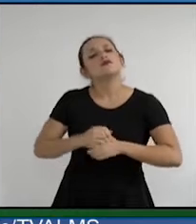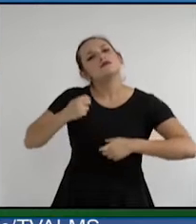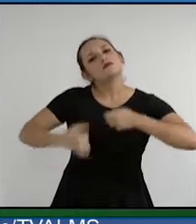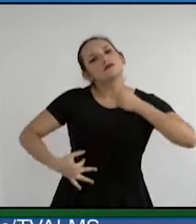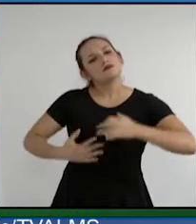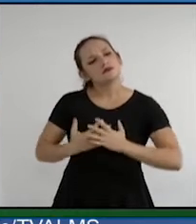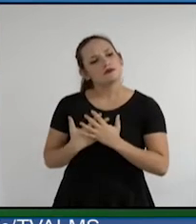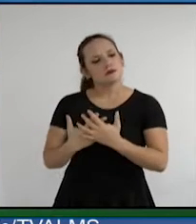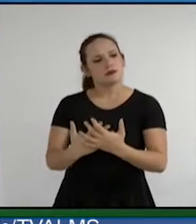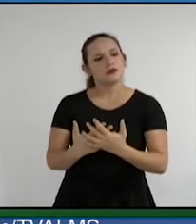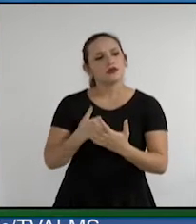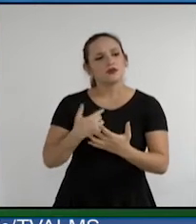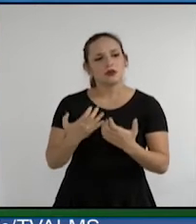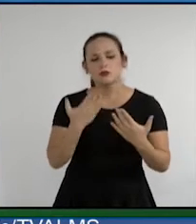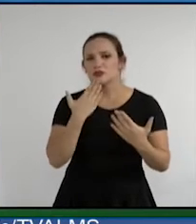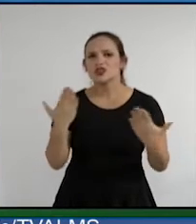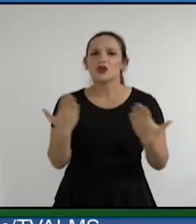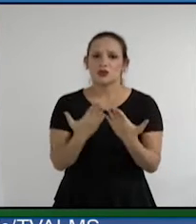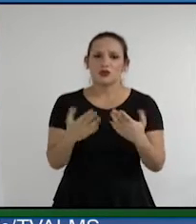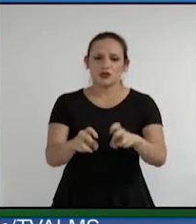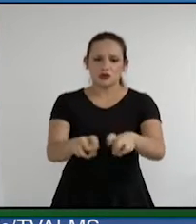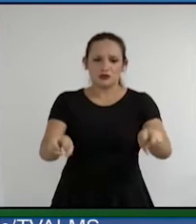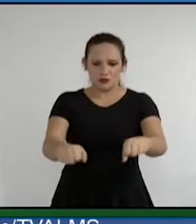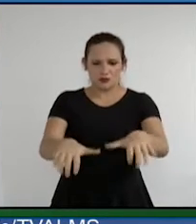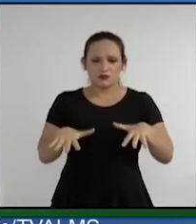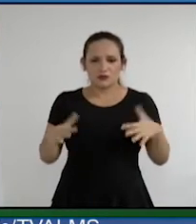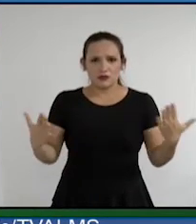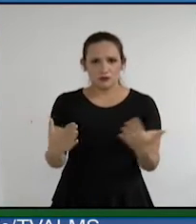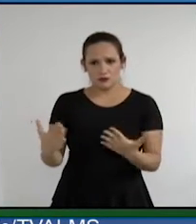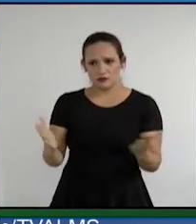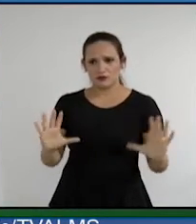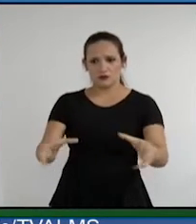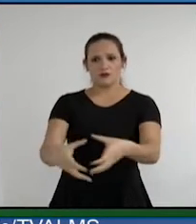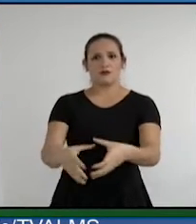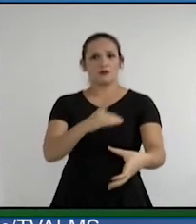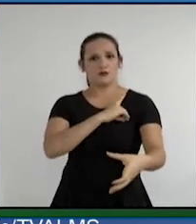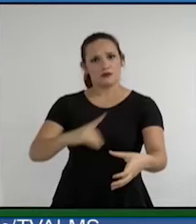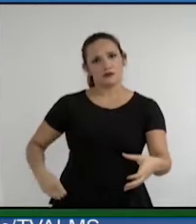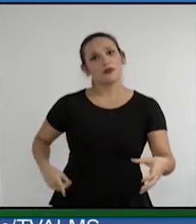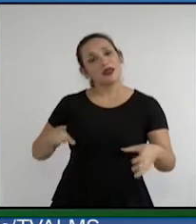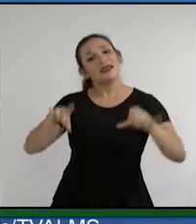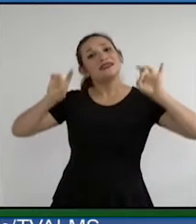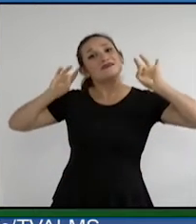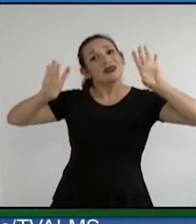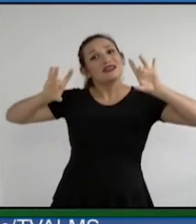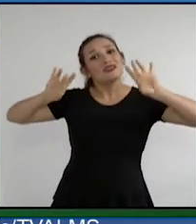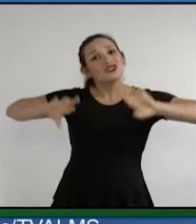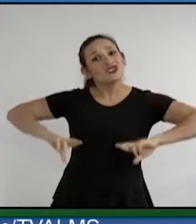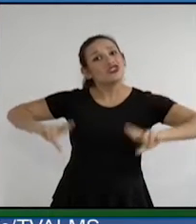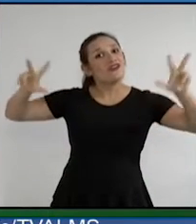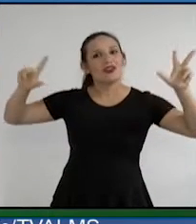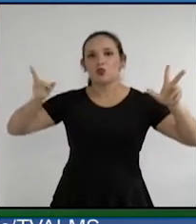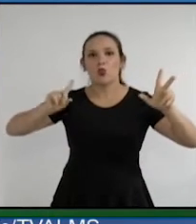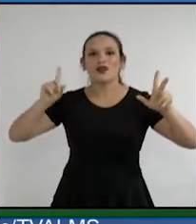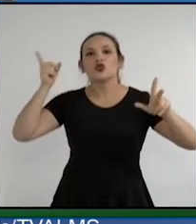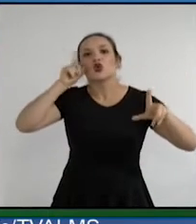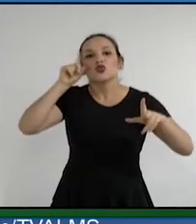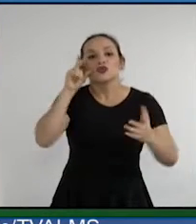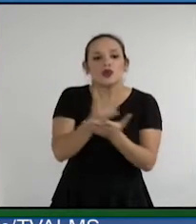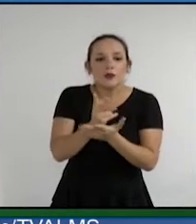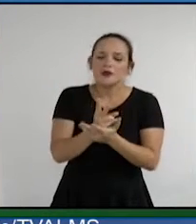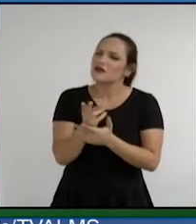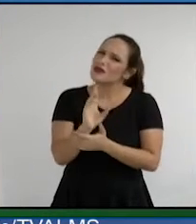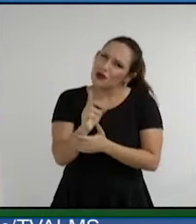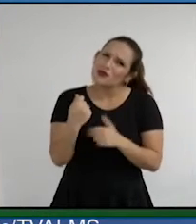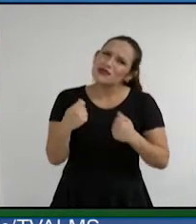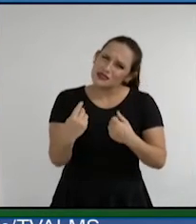quero fazer um apelo aqui para o plenário, que a gente possa, como disse, sendo uma exceção, que a gente possa, efetivamente, dar os 15 minutos